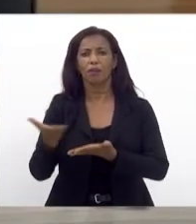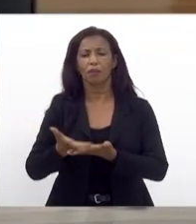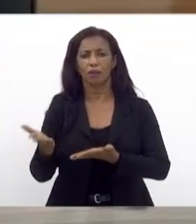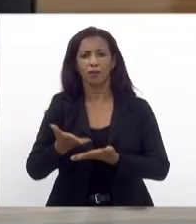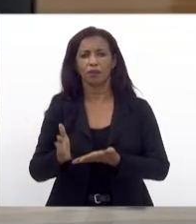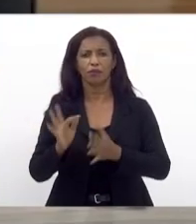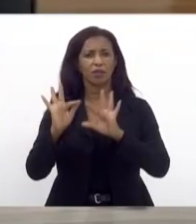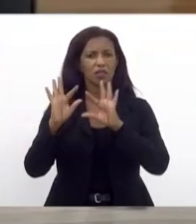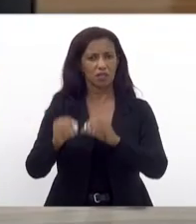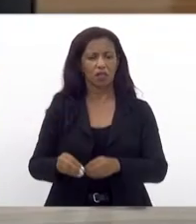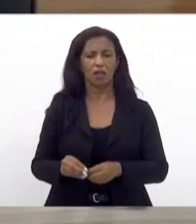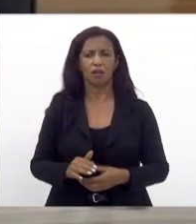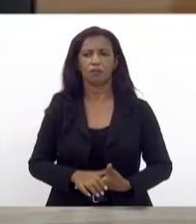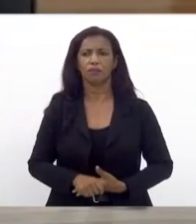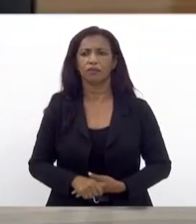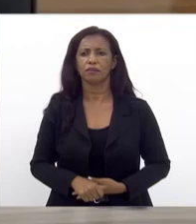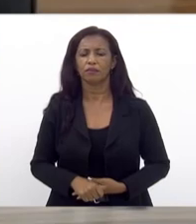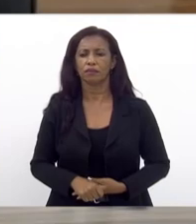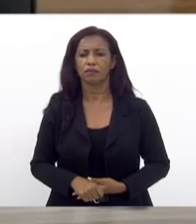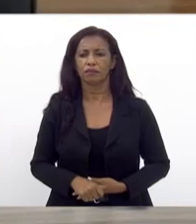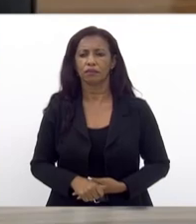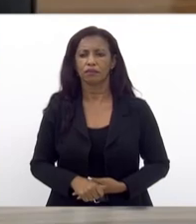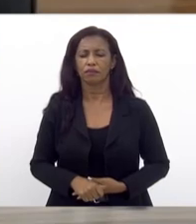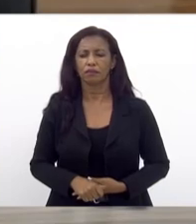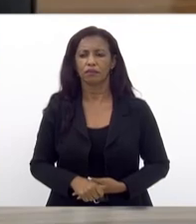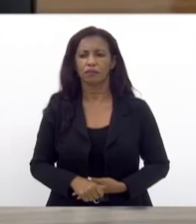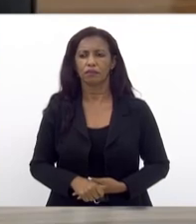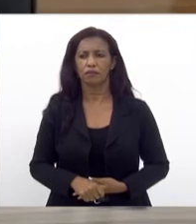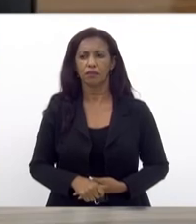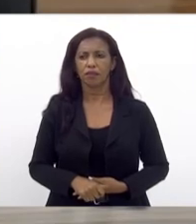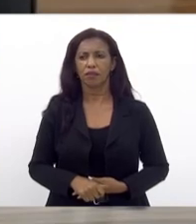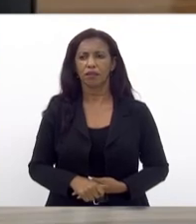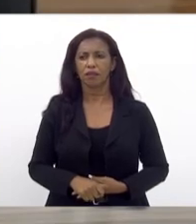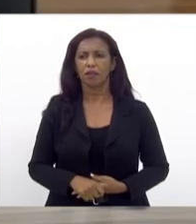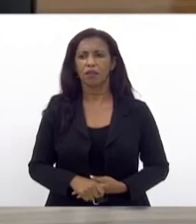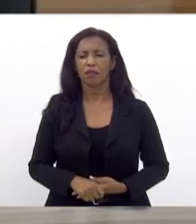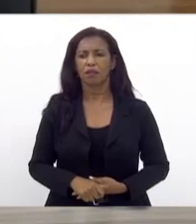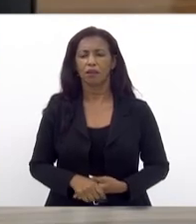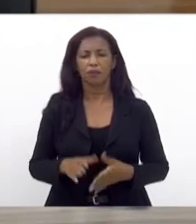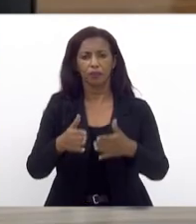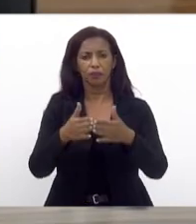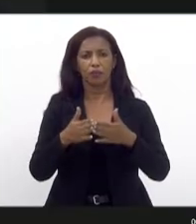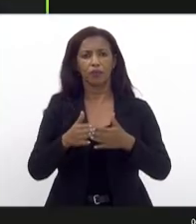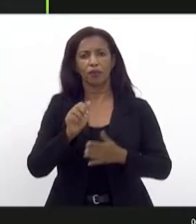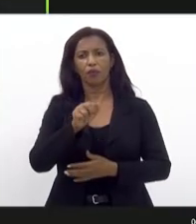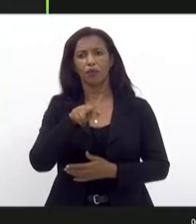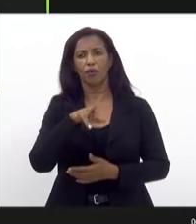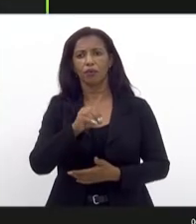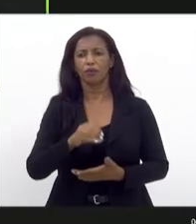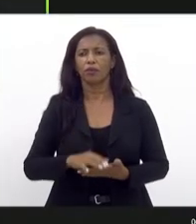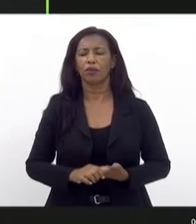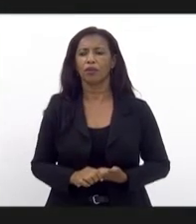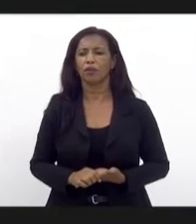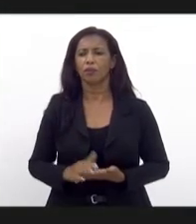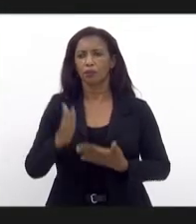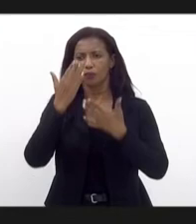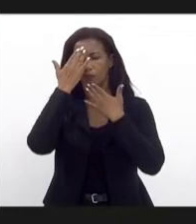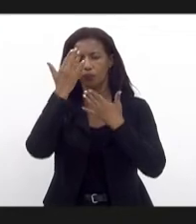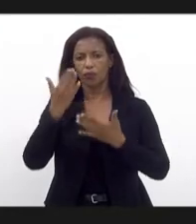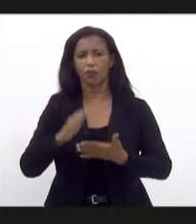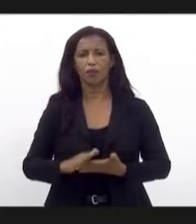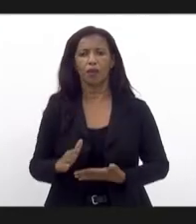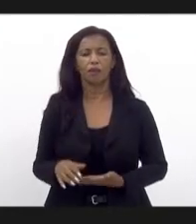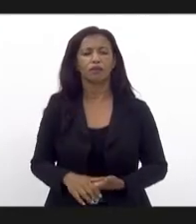e encerrarmos essa conversa, esse bate-papo importante aqui. Por favor, Antônio. Presidente, Muito obrigado,